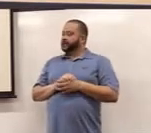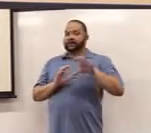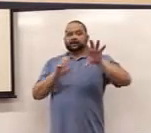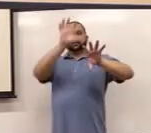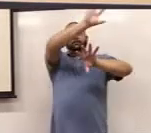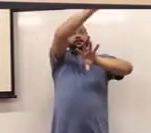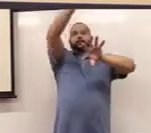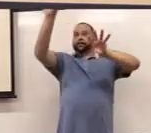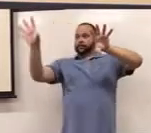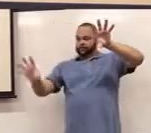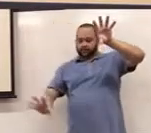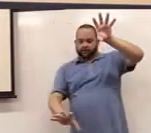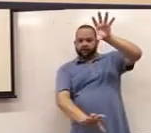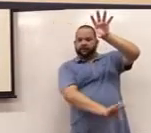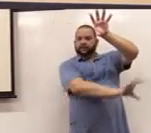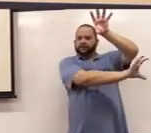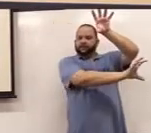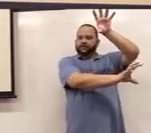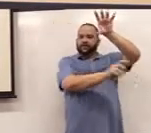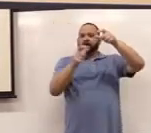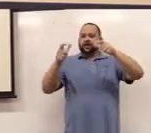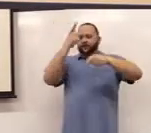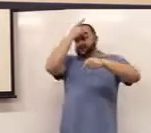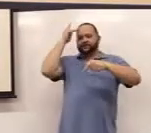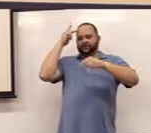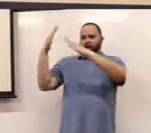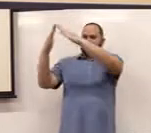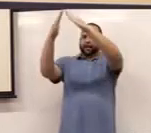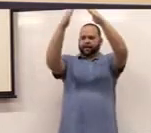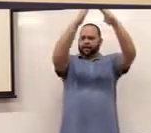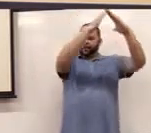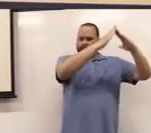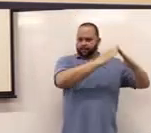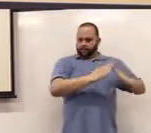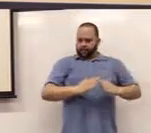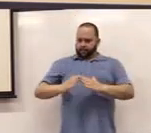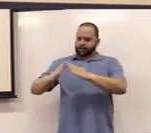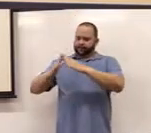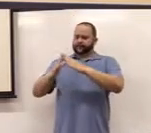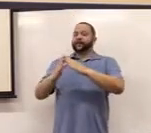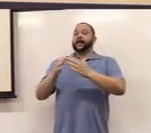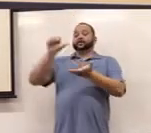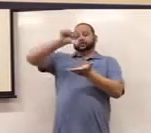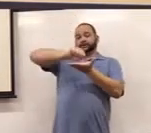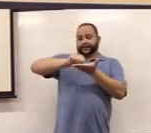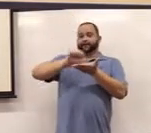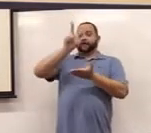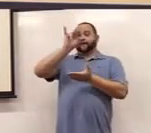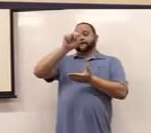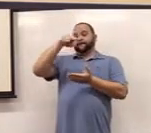tudo, está a periferia da cidade, que é, na verdade, onde todo mundo mora, né? Viena, então, é um centro comercial, as pessoas moram aqui em